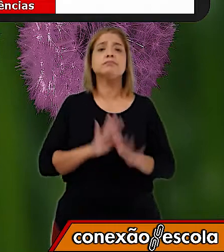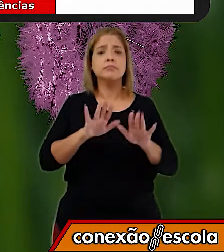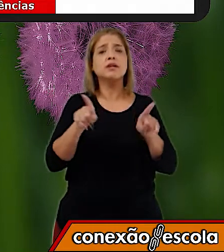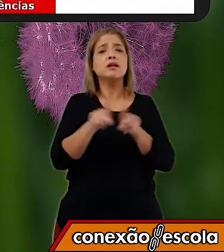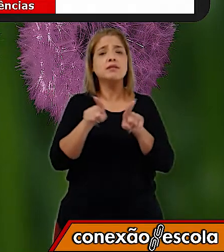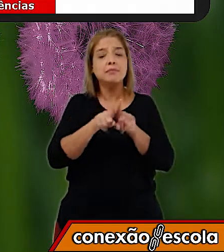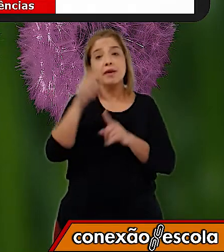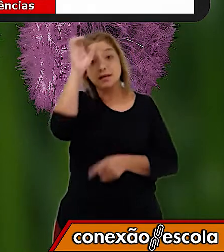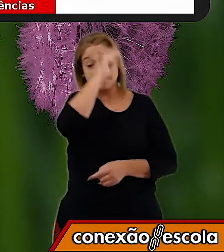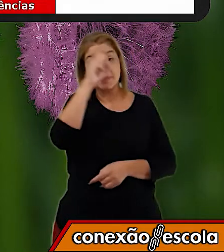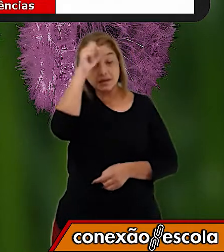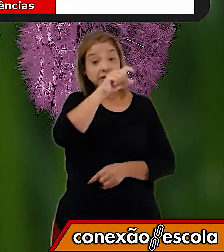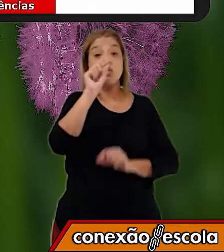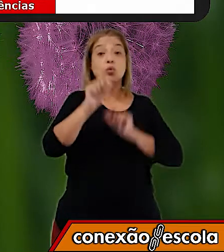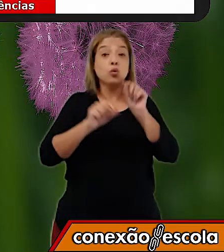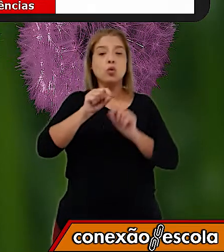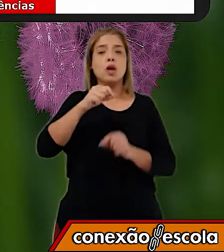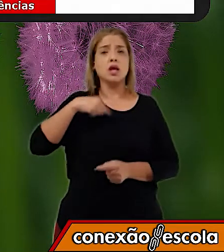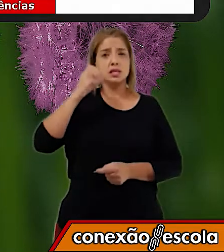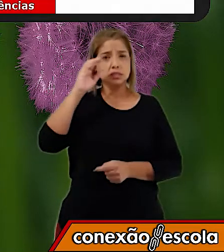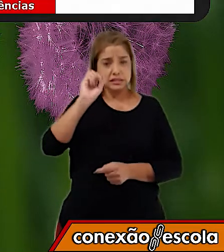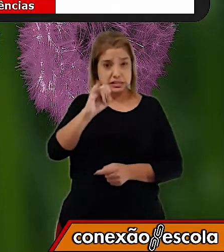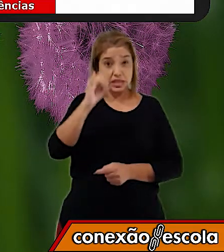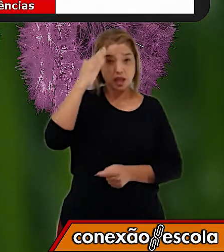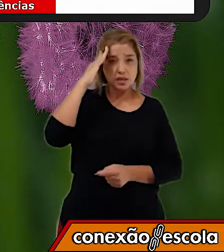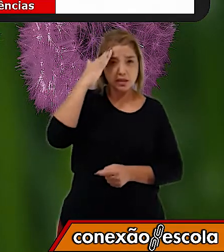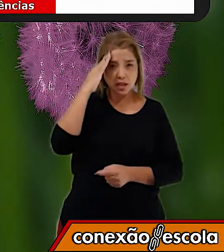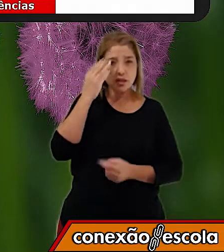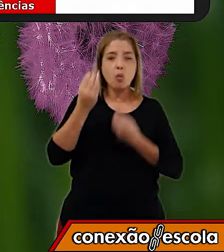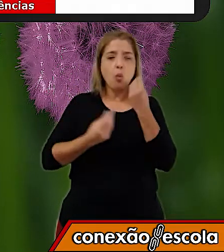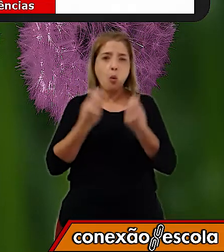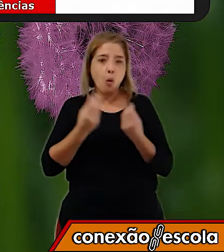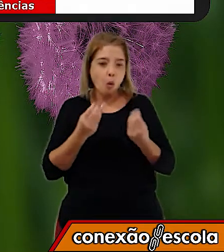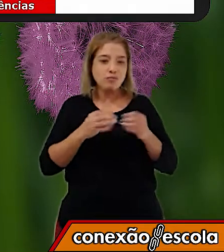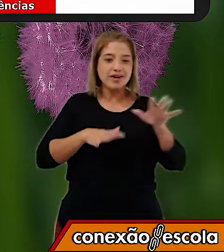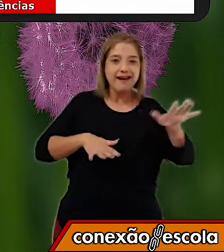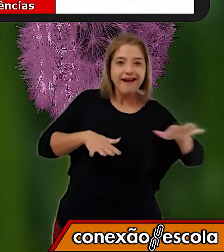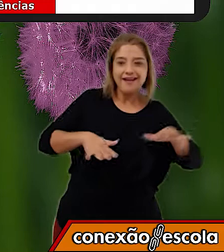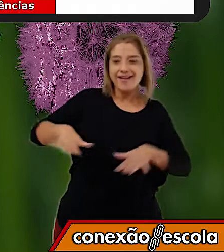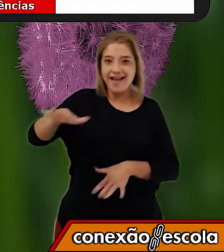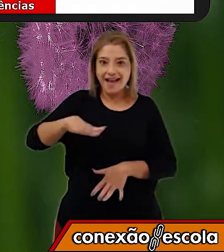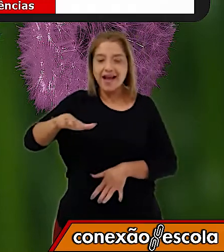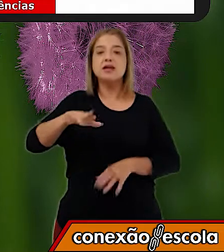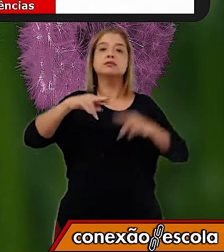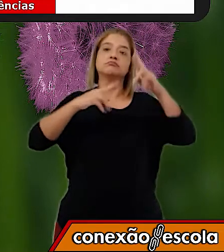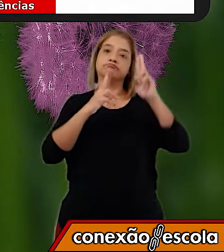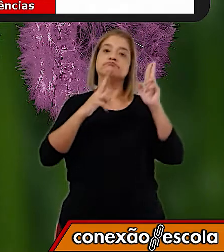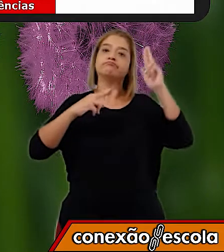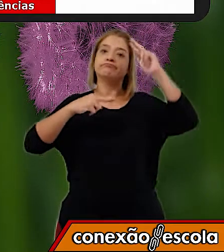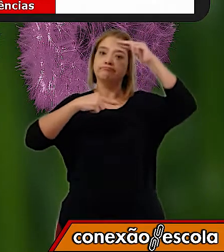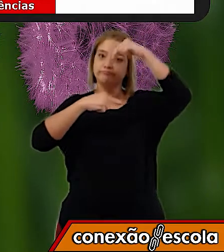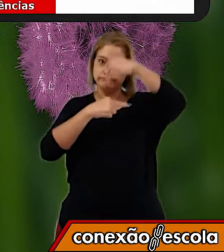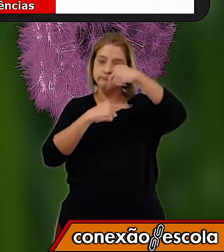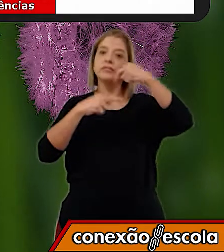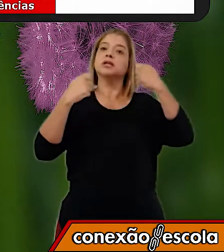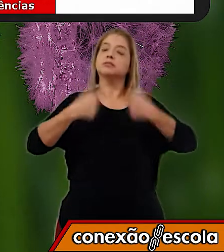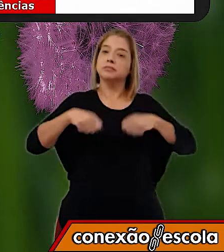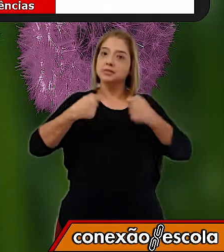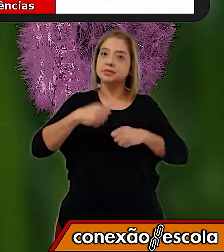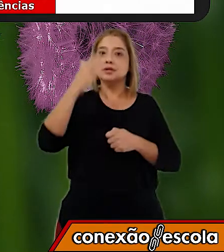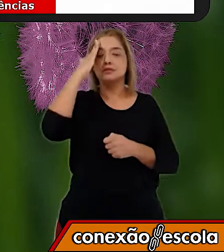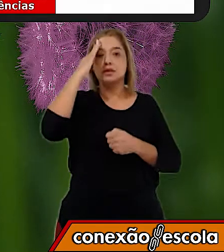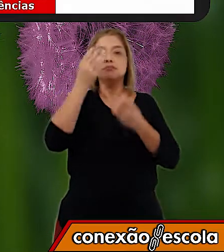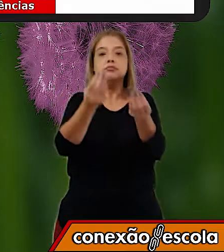Vimos ainda que, entendendo isso, a reciclagem tem um grande sentido de diminuir o consumo e de criar